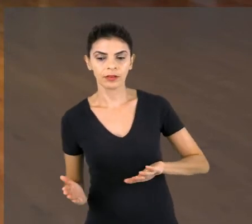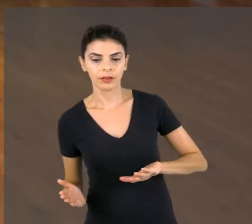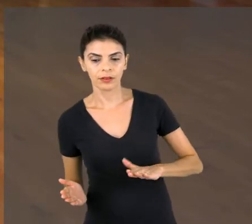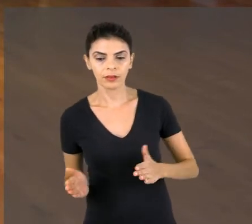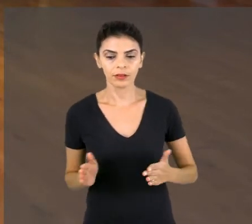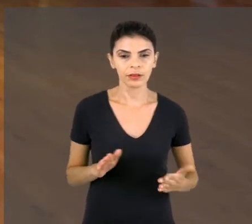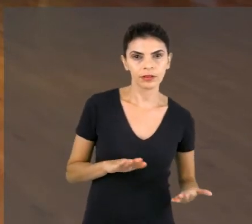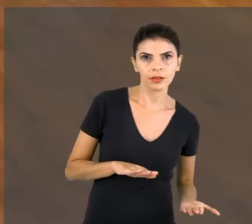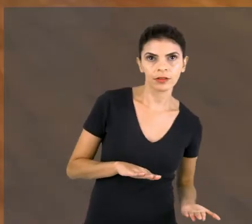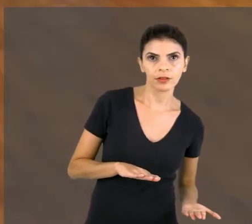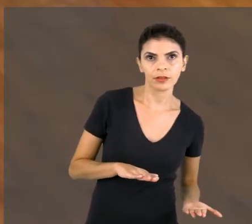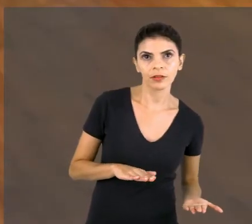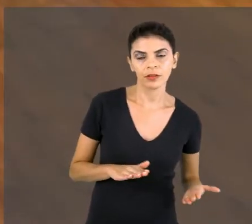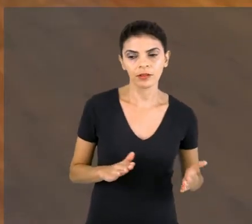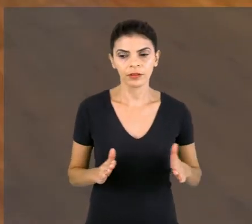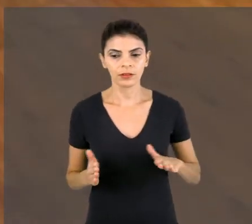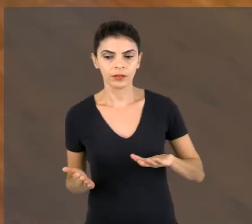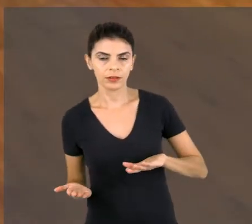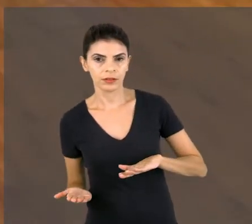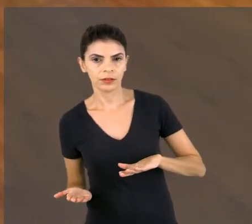para o outro.